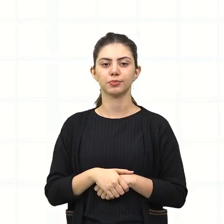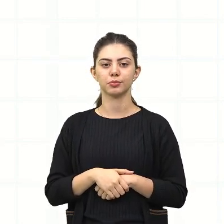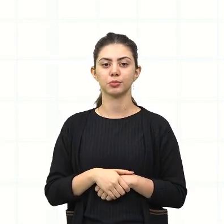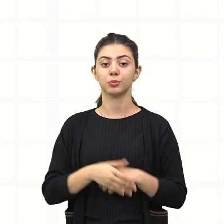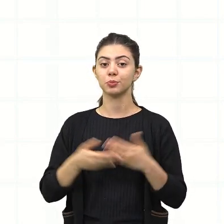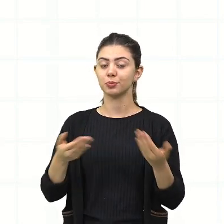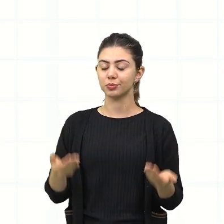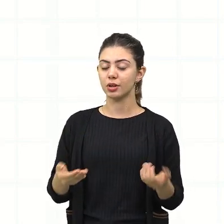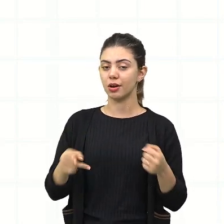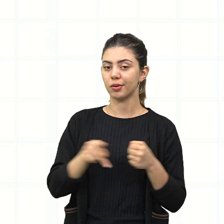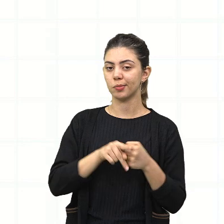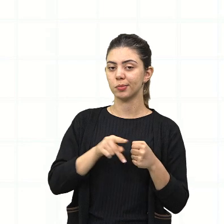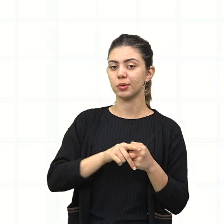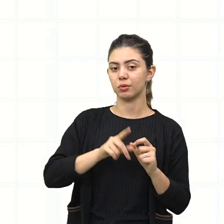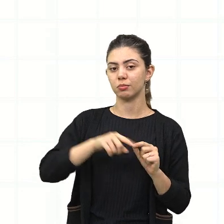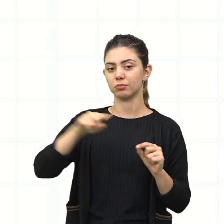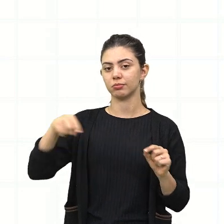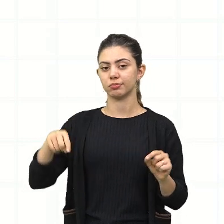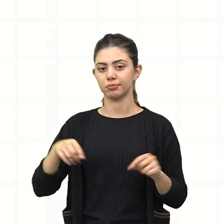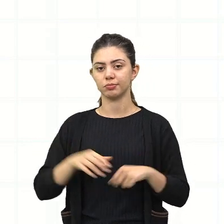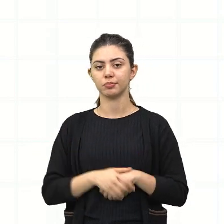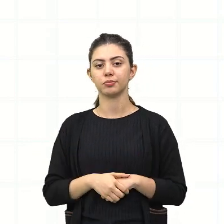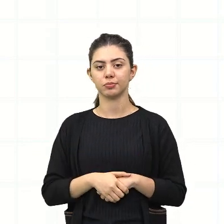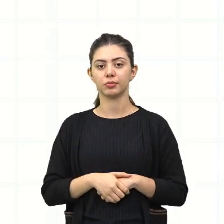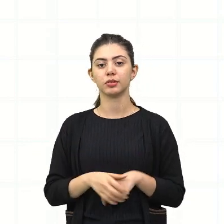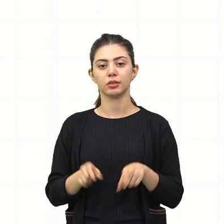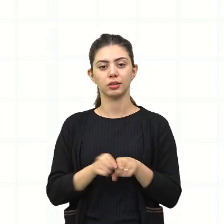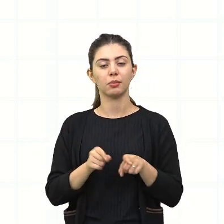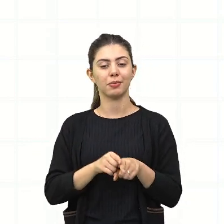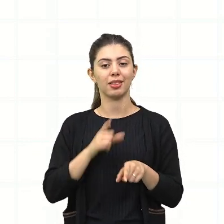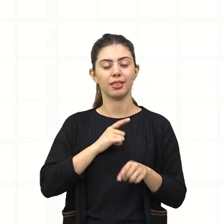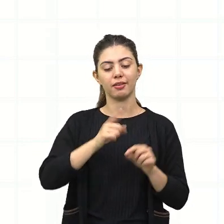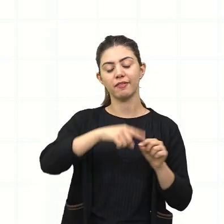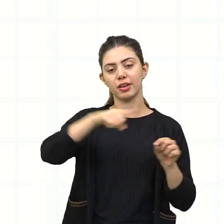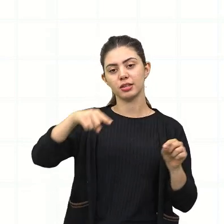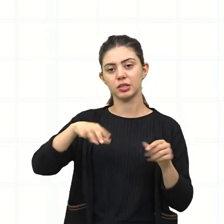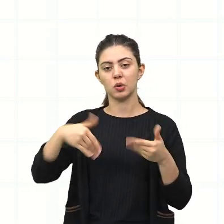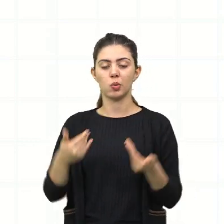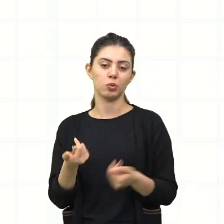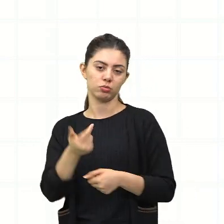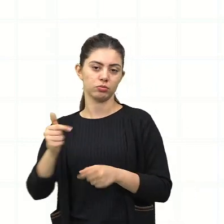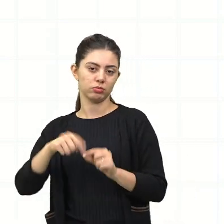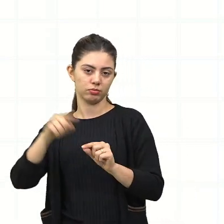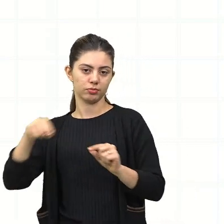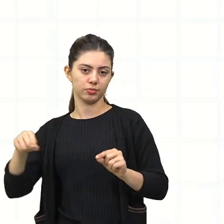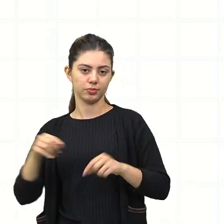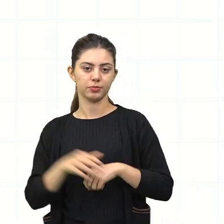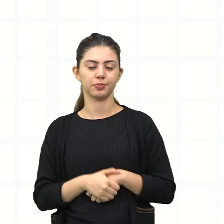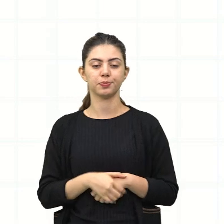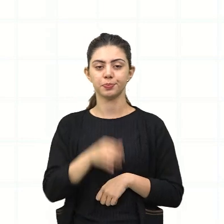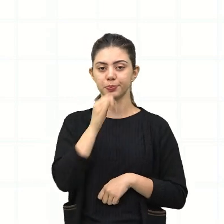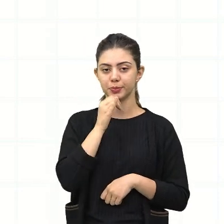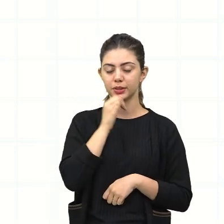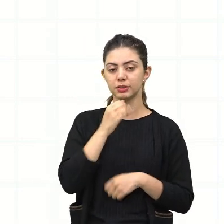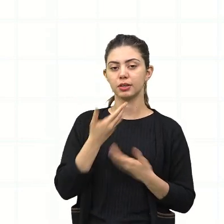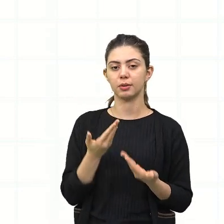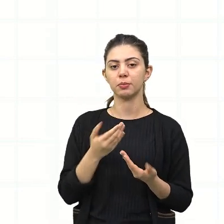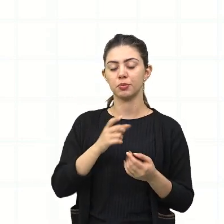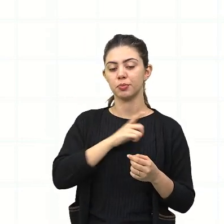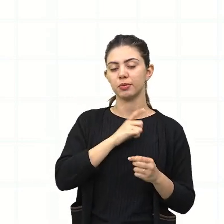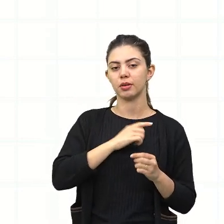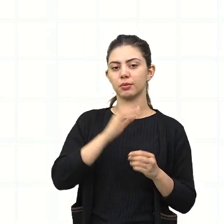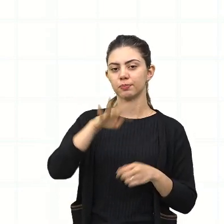Olha aqui os pronomes relativos e os que são variáveis e invariáveis. Os variáveis, eles vão